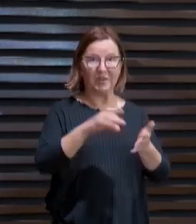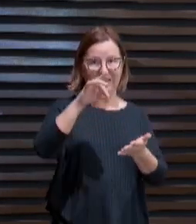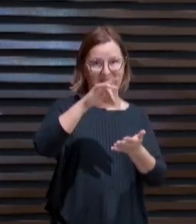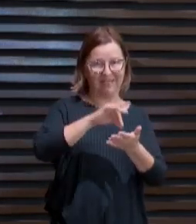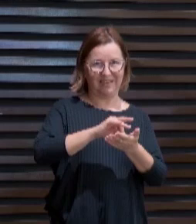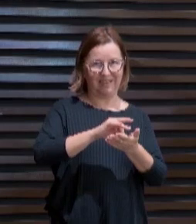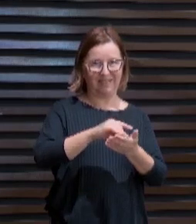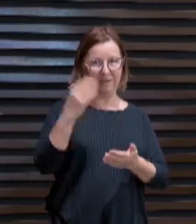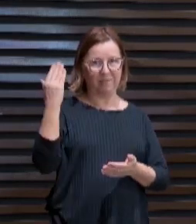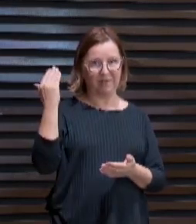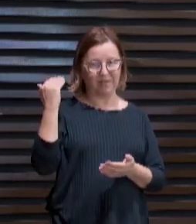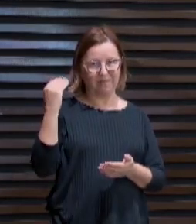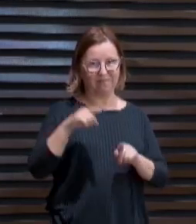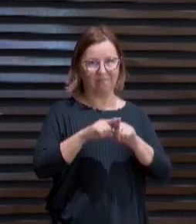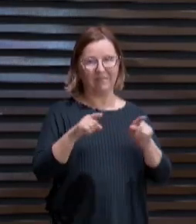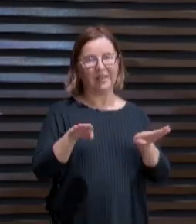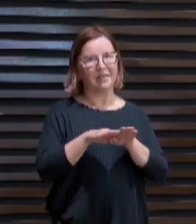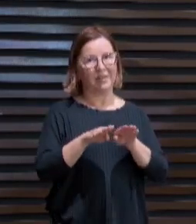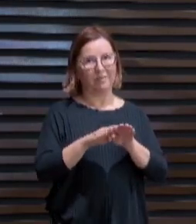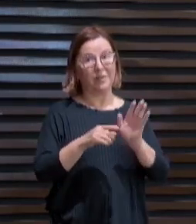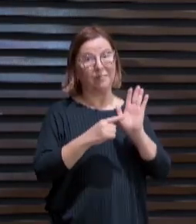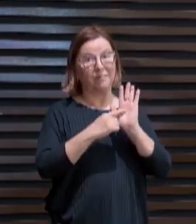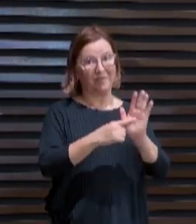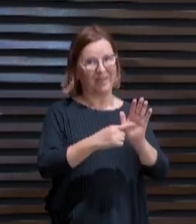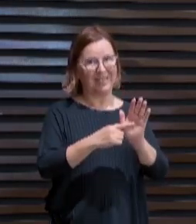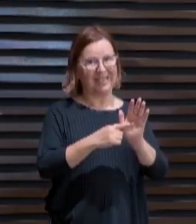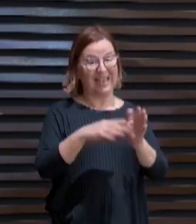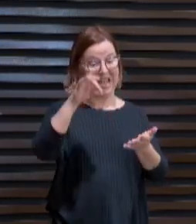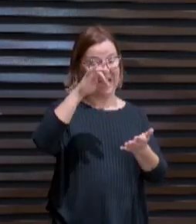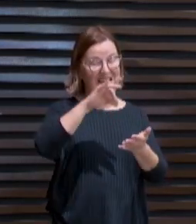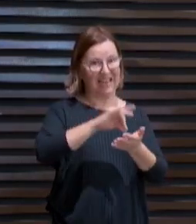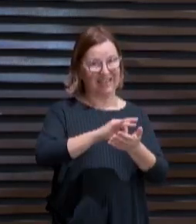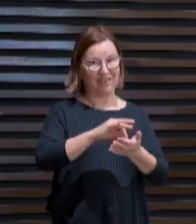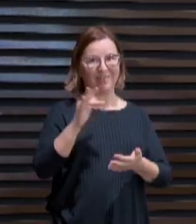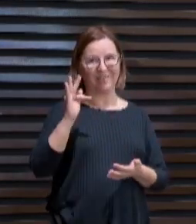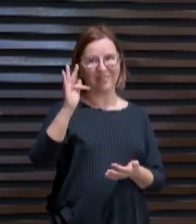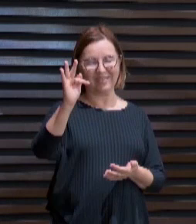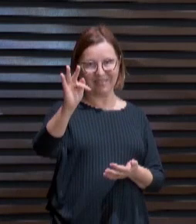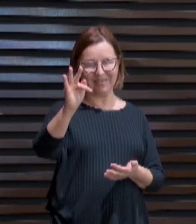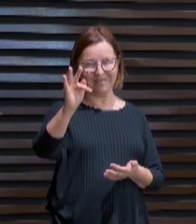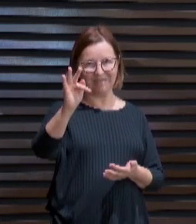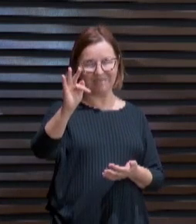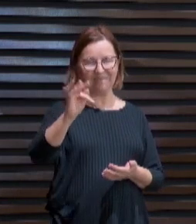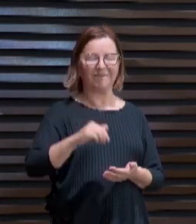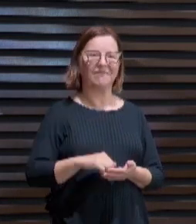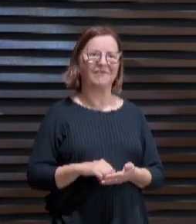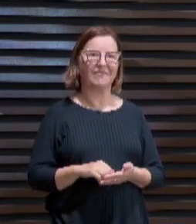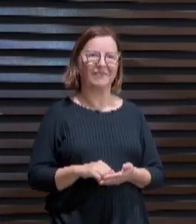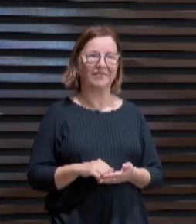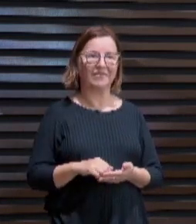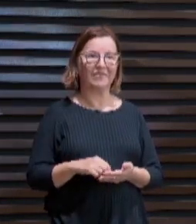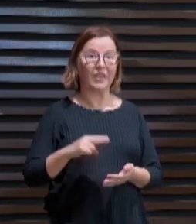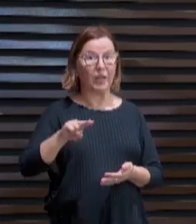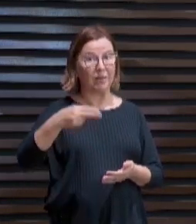mas aponta também para uma realidade futura. Ele é duplamente profético. Era uma profecia para fatos que iam acontecer logo